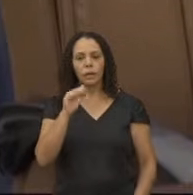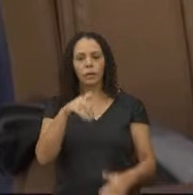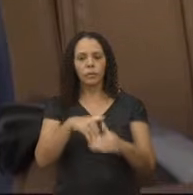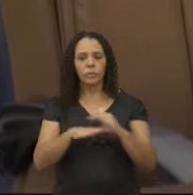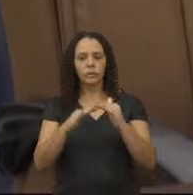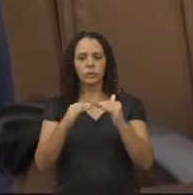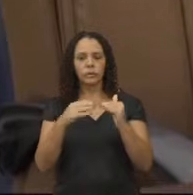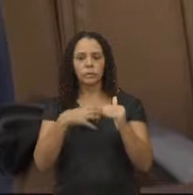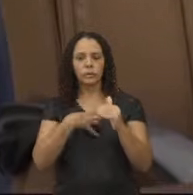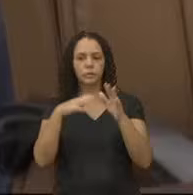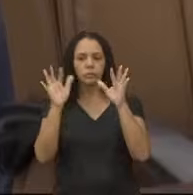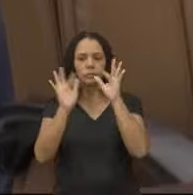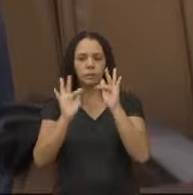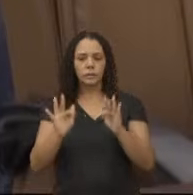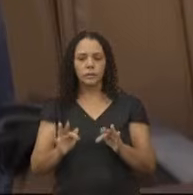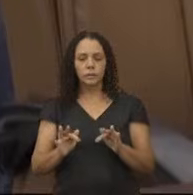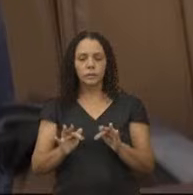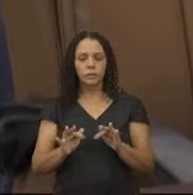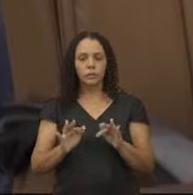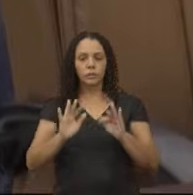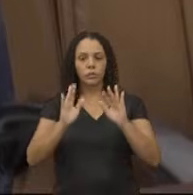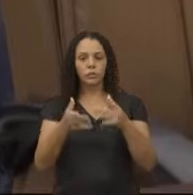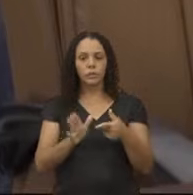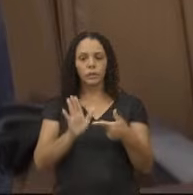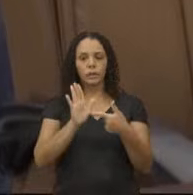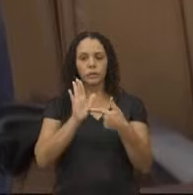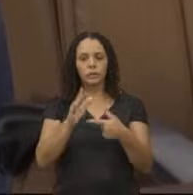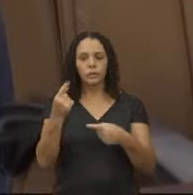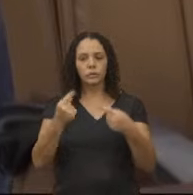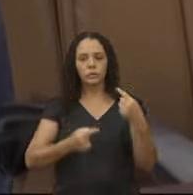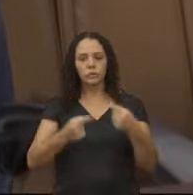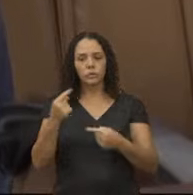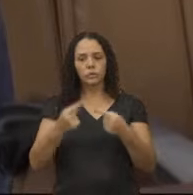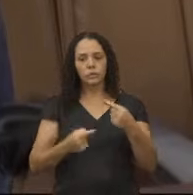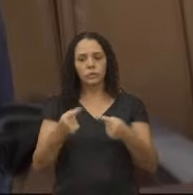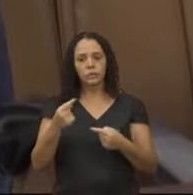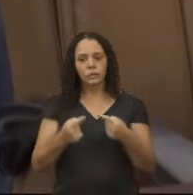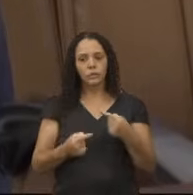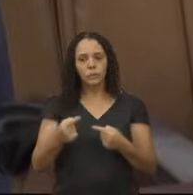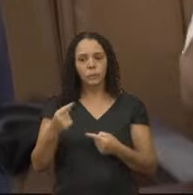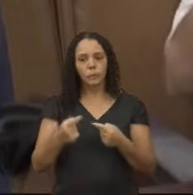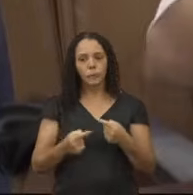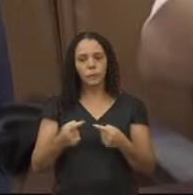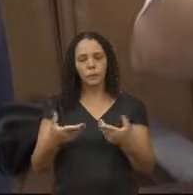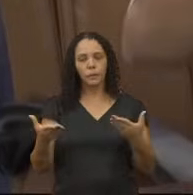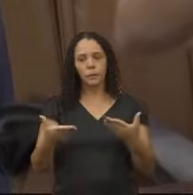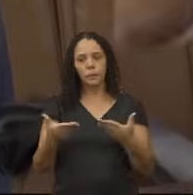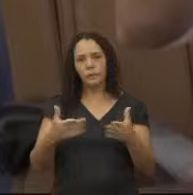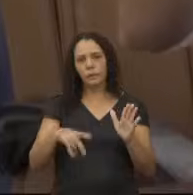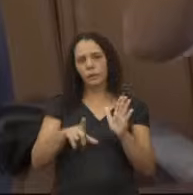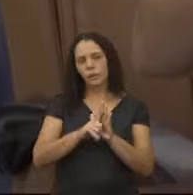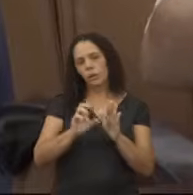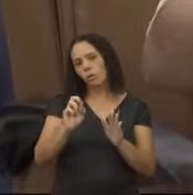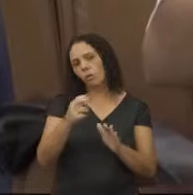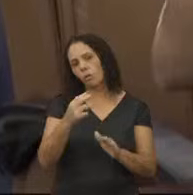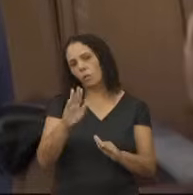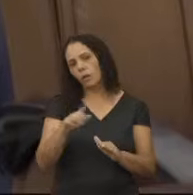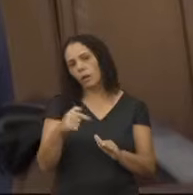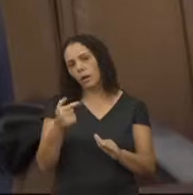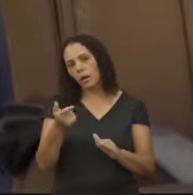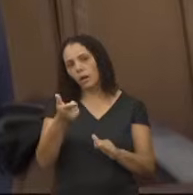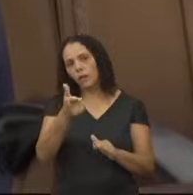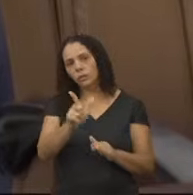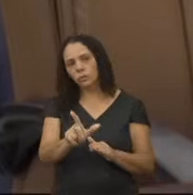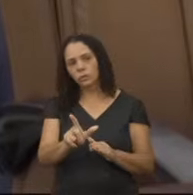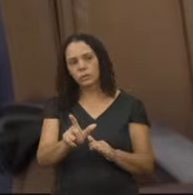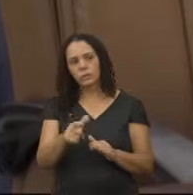ao projeto. E eu gostaria já de introduzir uma discussão para talvez essa legislatura, talvez as próximas legislaturas, para que a